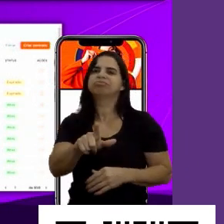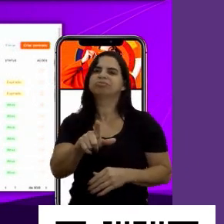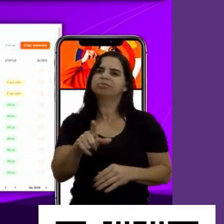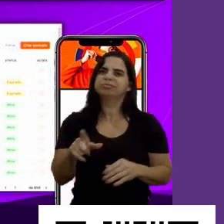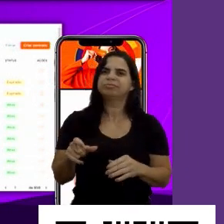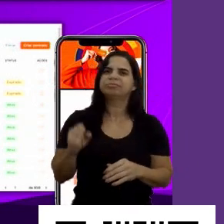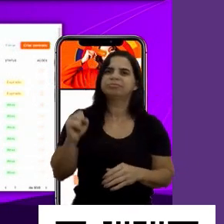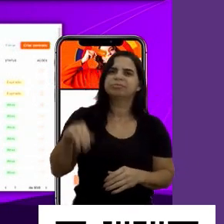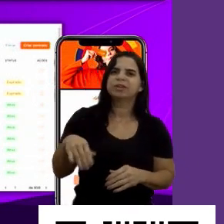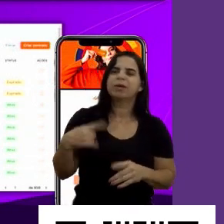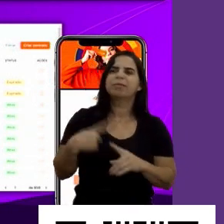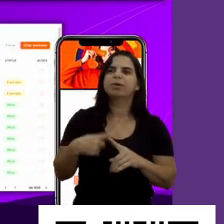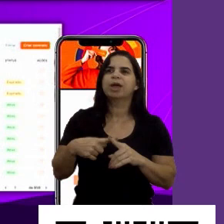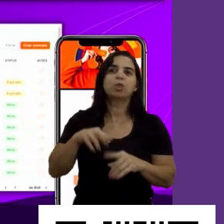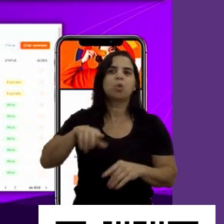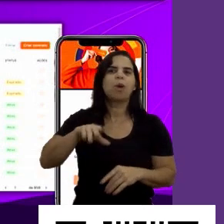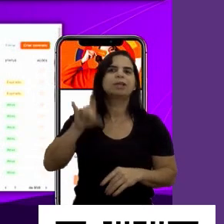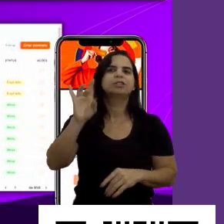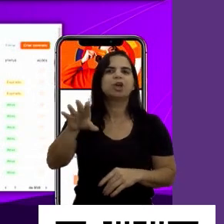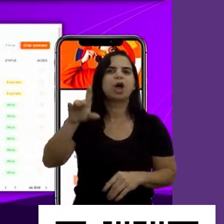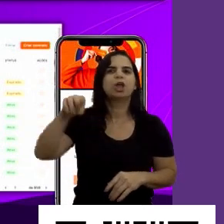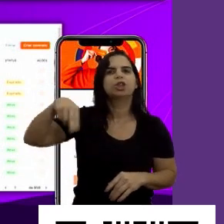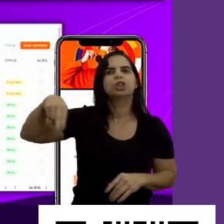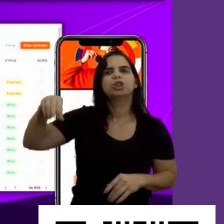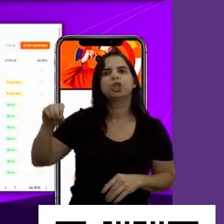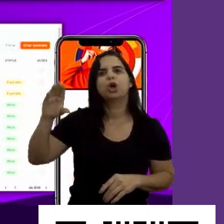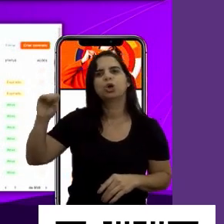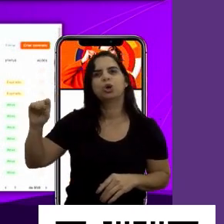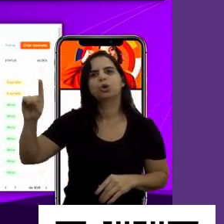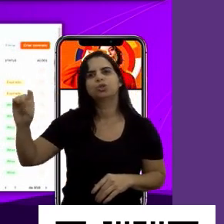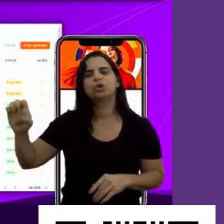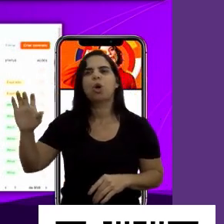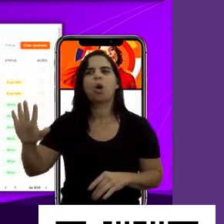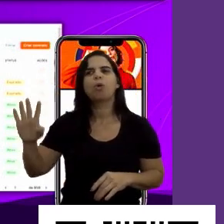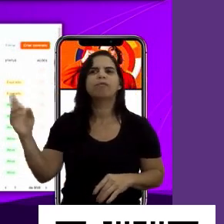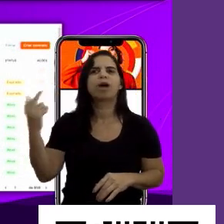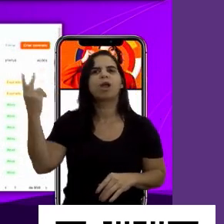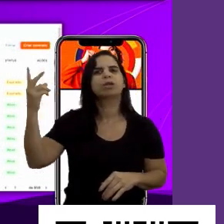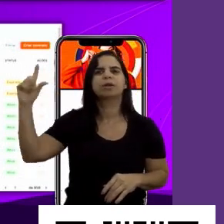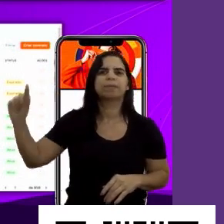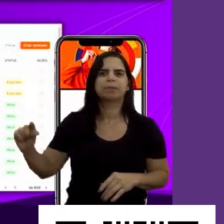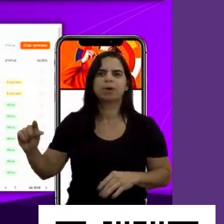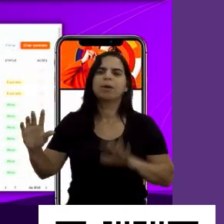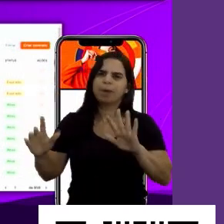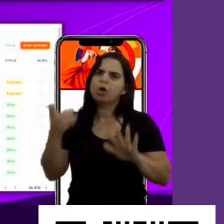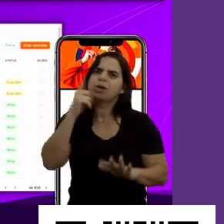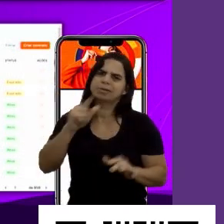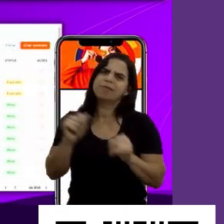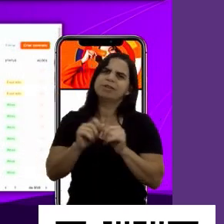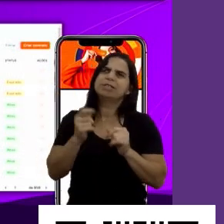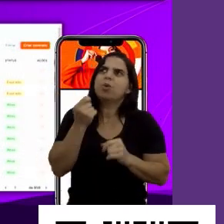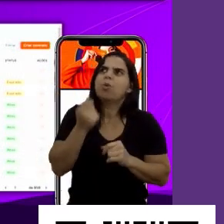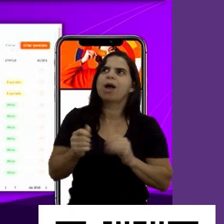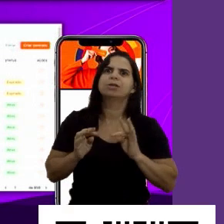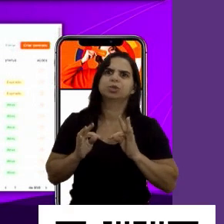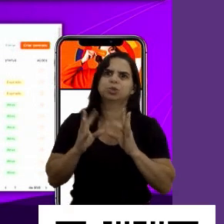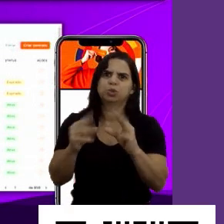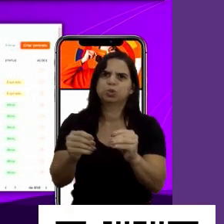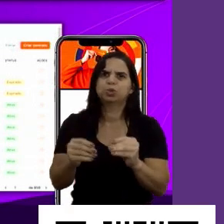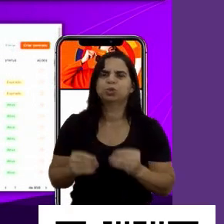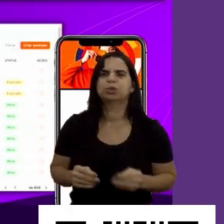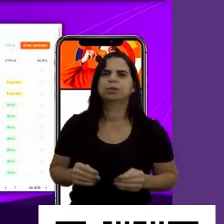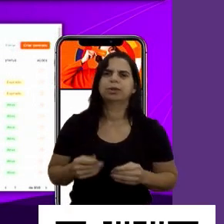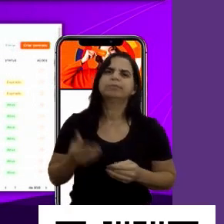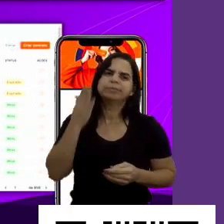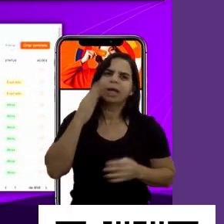só porque é no code ou menos valorizada a gente consegue fazer quase tudo toda tecnologia tem suas